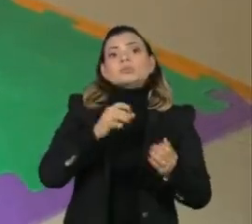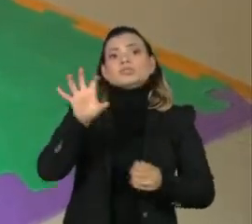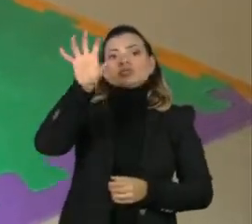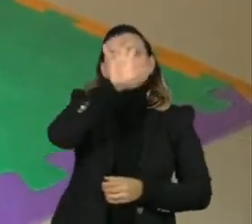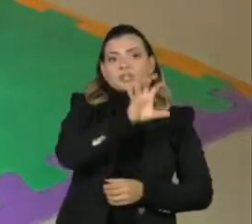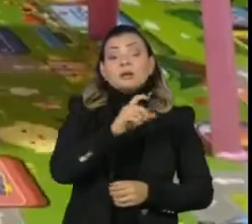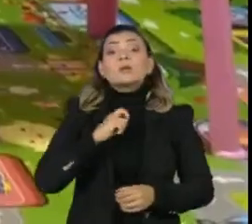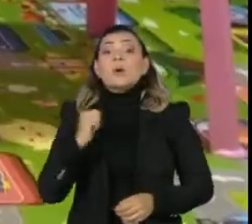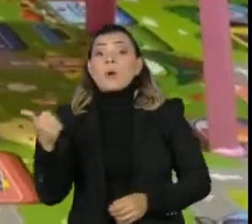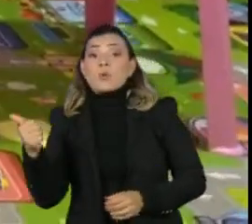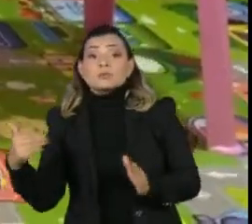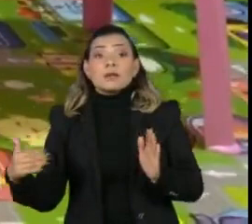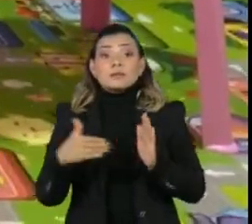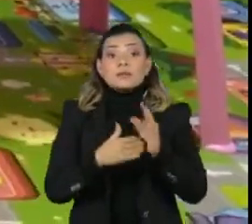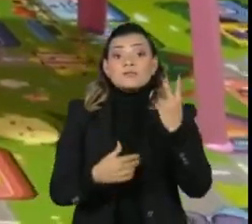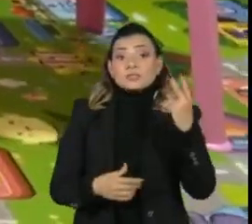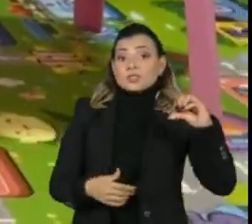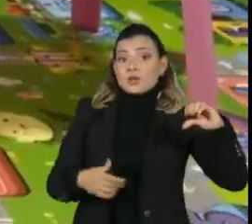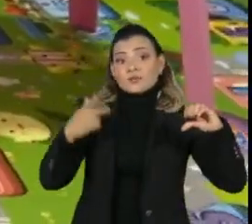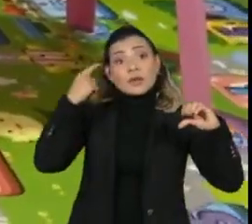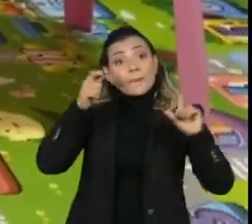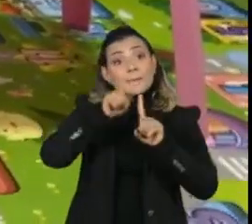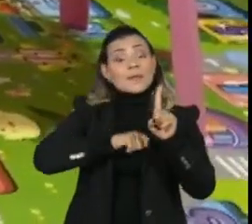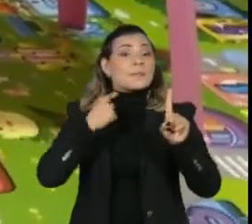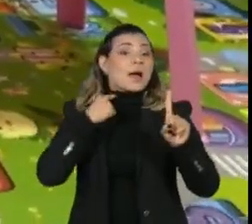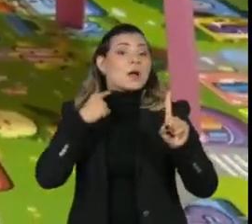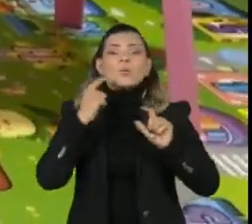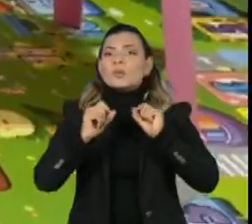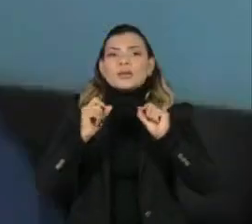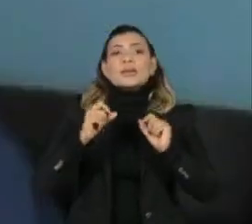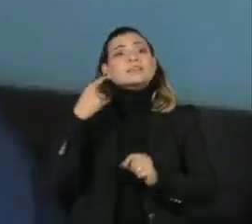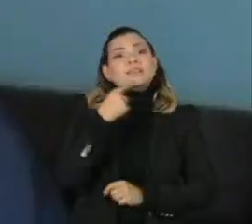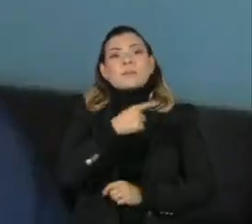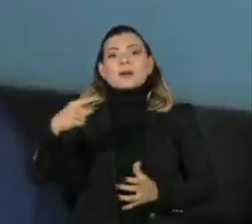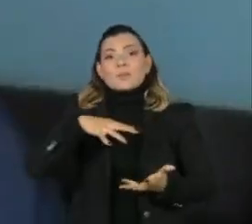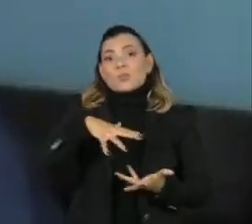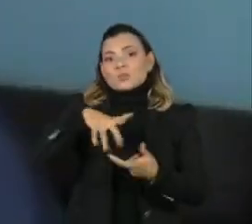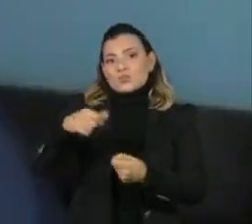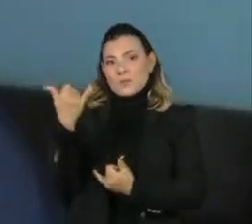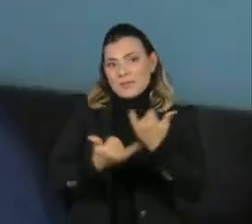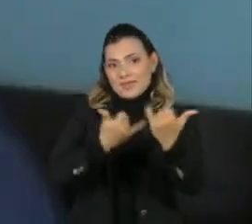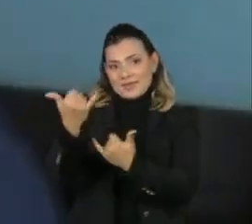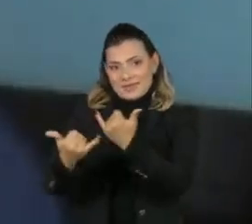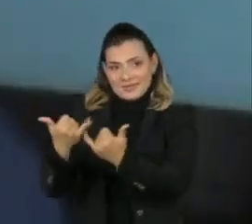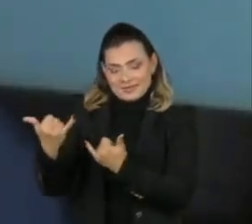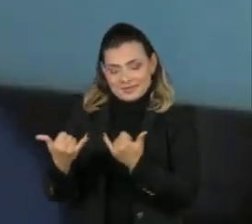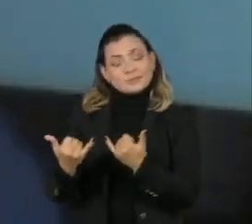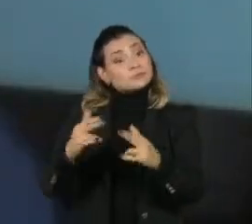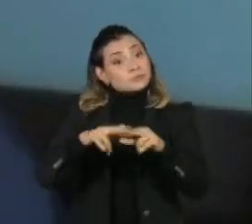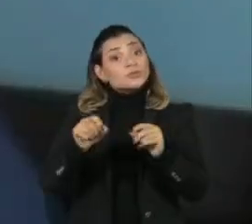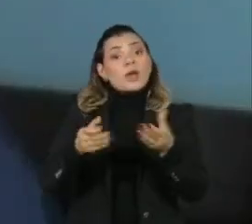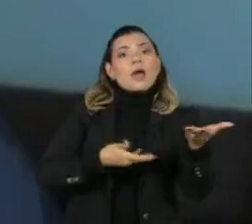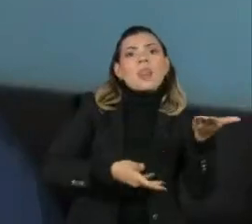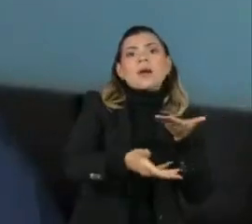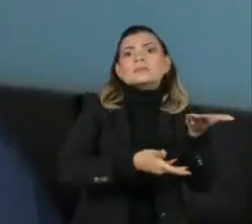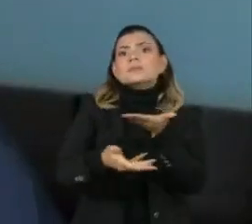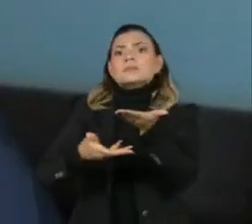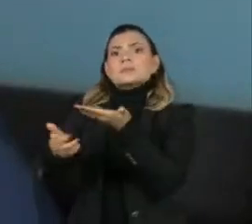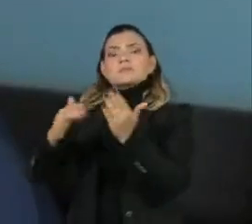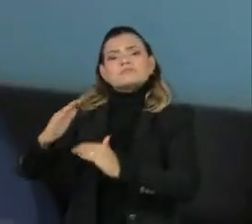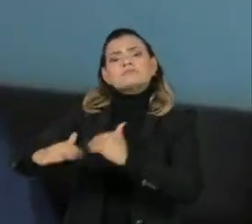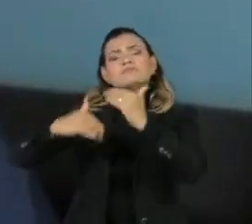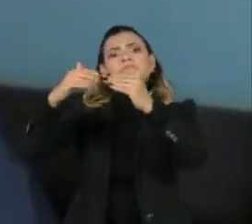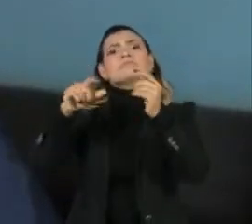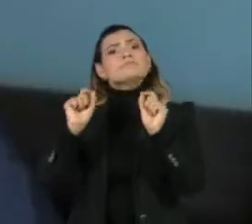realiza de 11 a 29 de Maio a semana mundial do brincar sua relação com tudo aquilo que está no mundo que ela vai se construindo